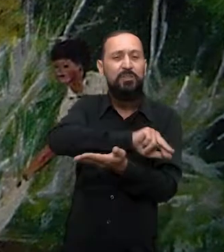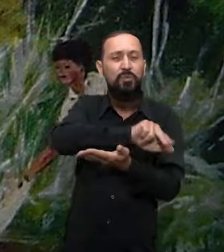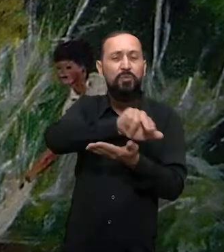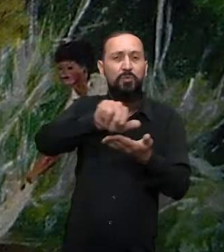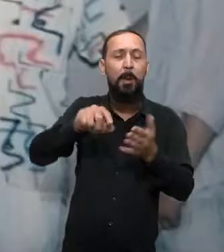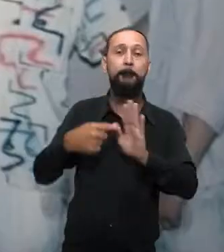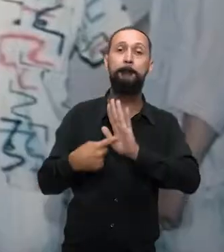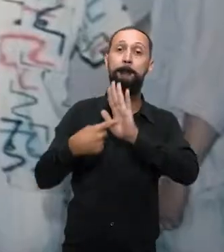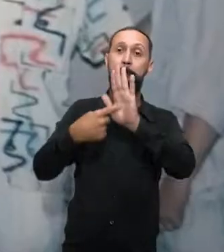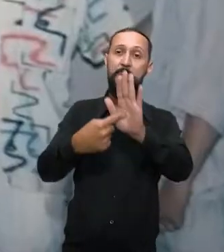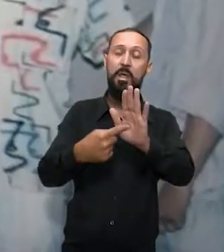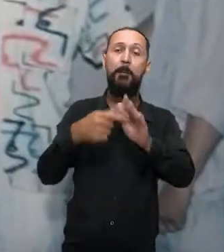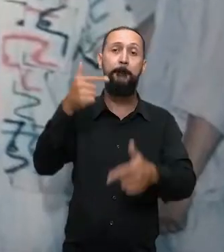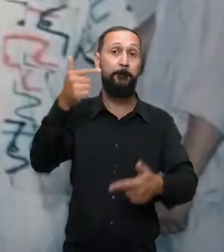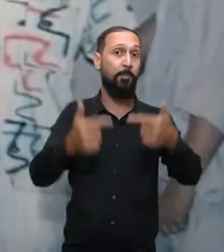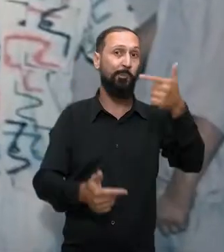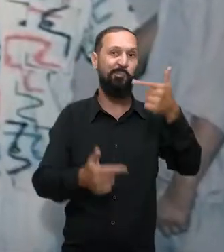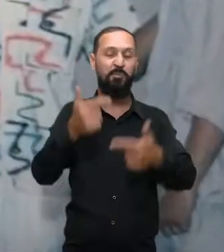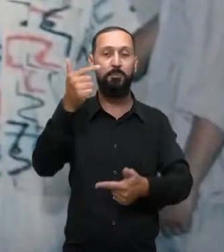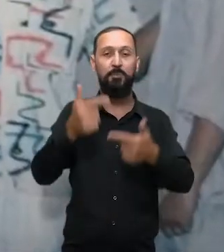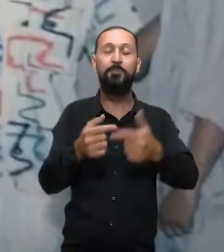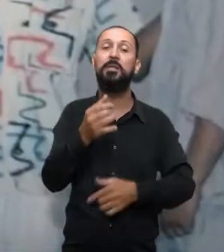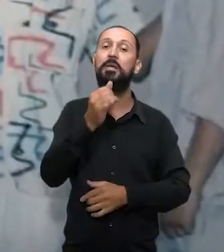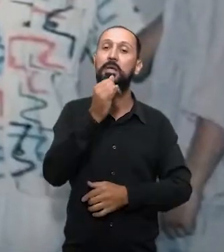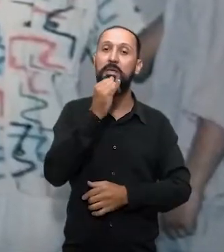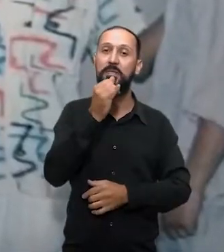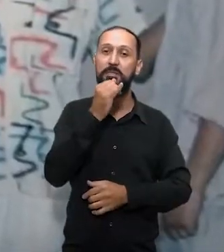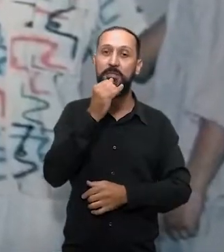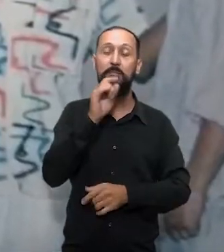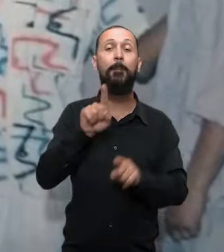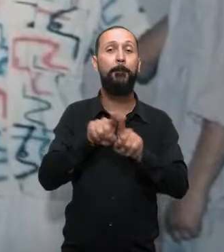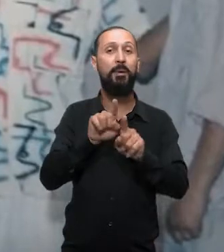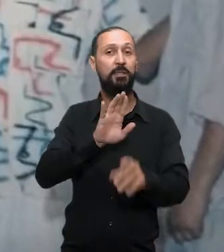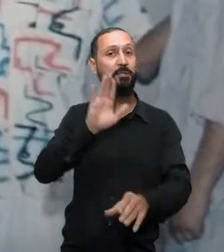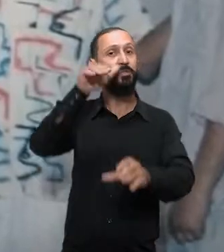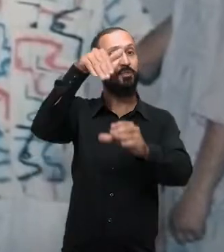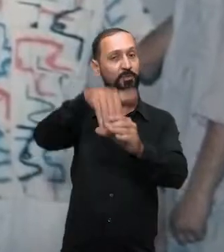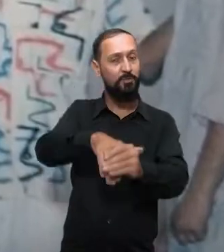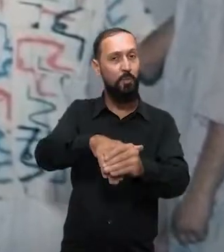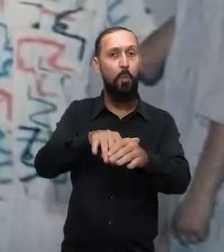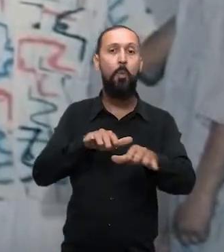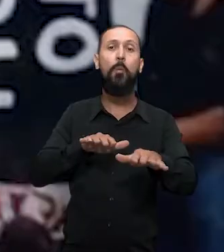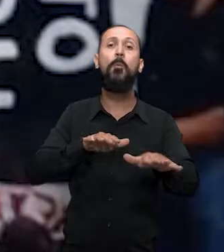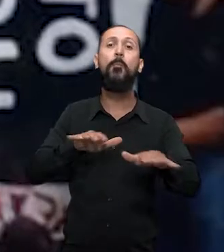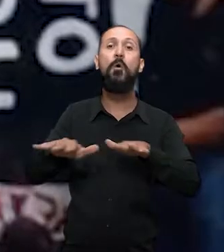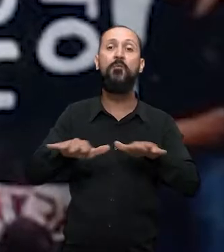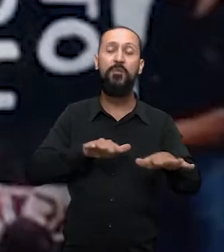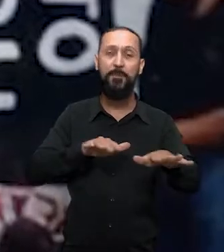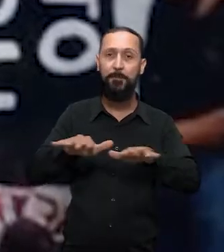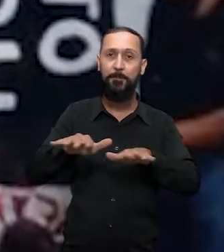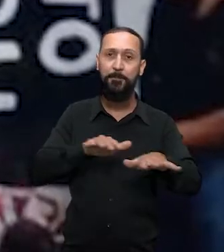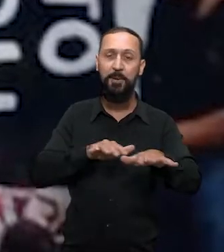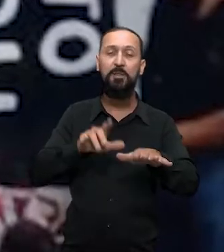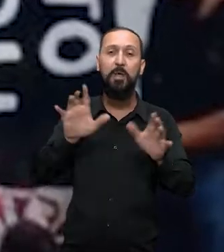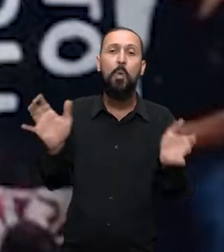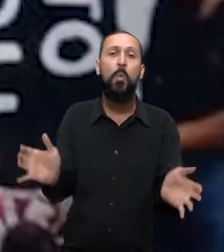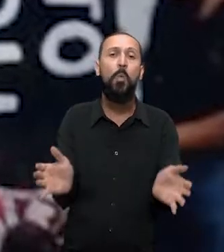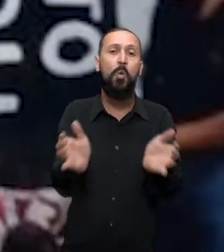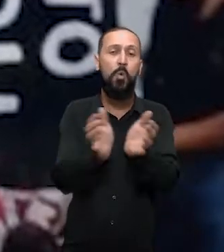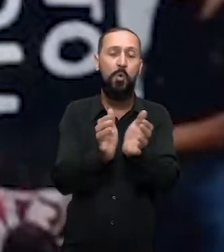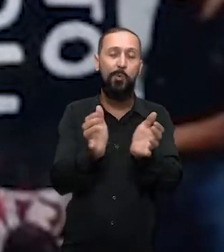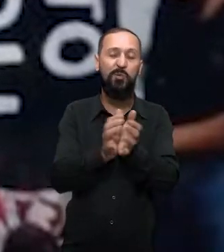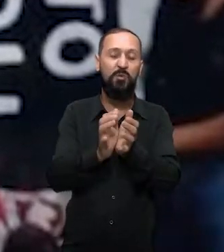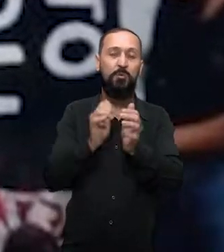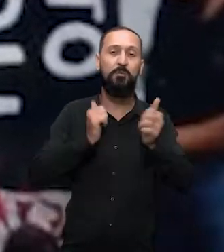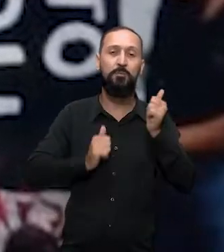ricas produções e em manifestações políticas, a exemplo das Diretas Já. O movimento guaicuru era um coletivo